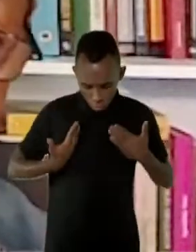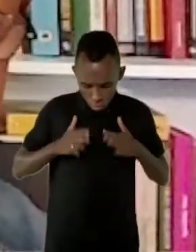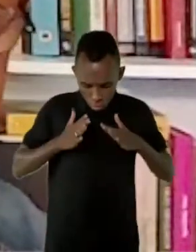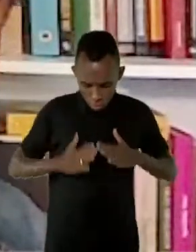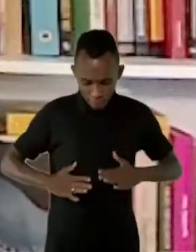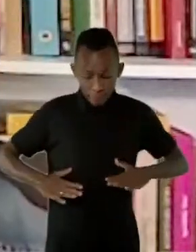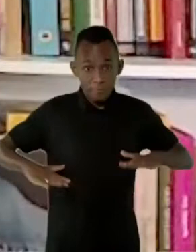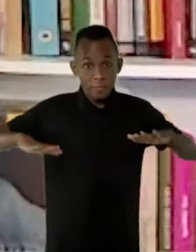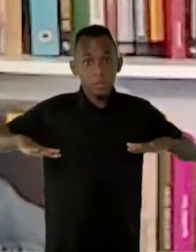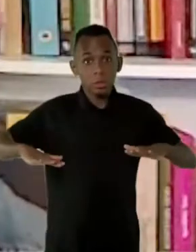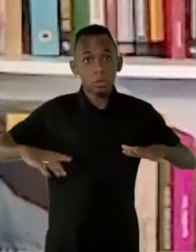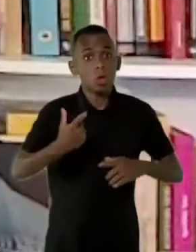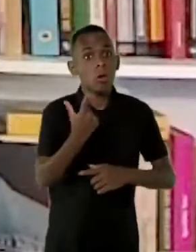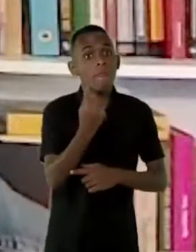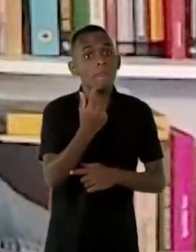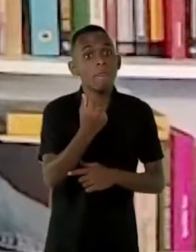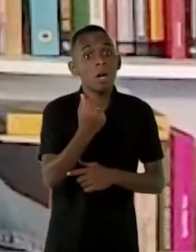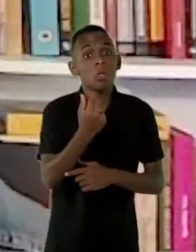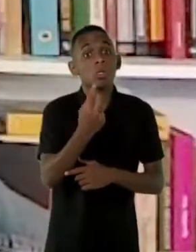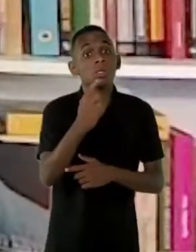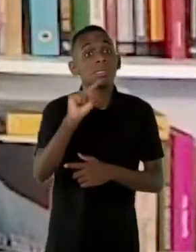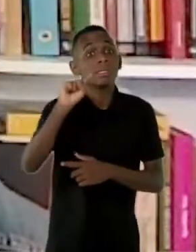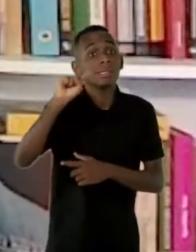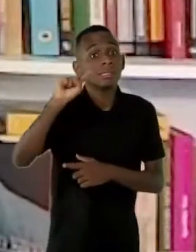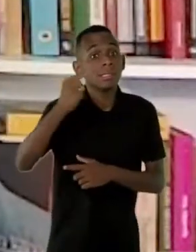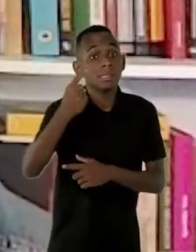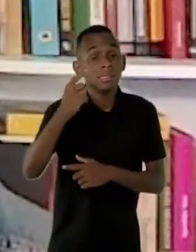entre 10 a 40 mil cruzeiros.